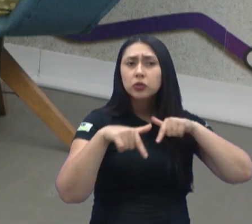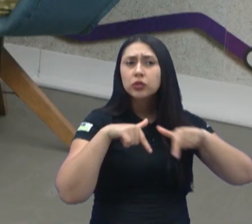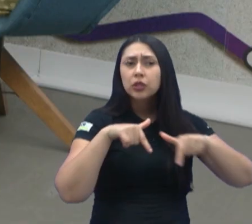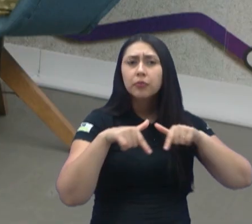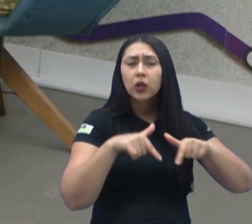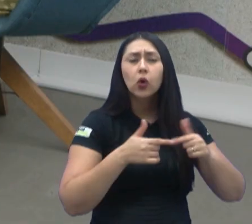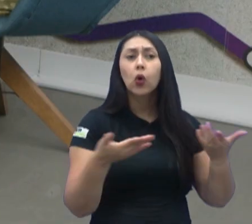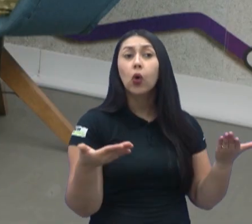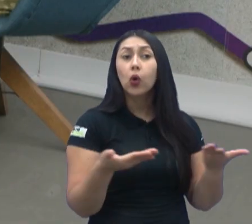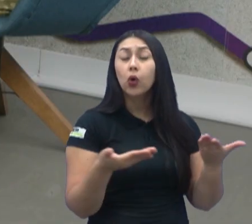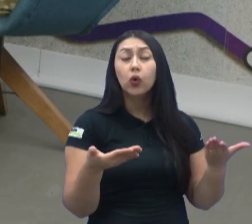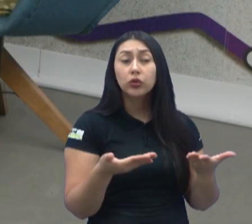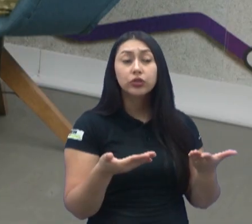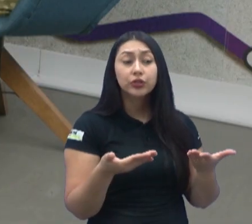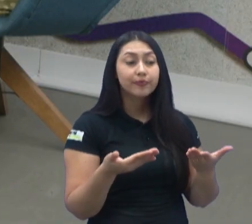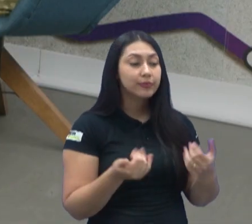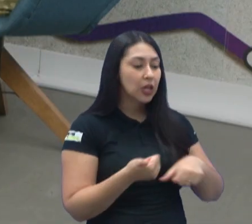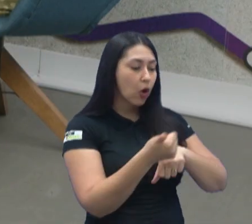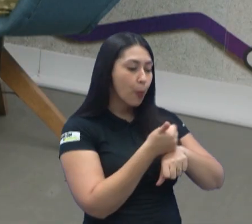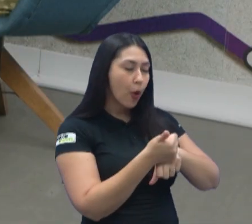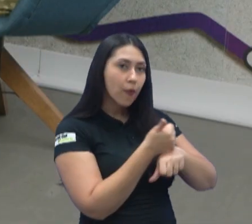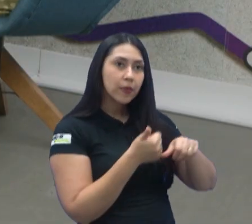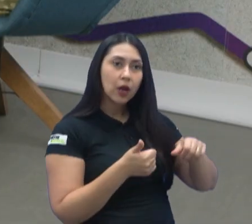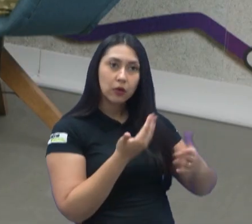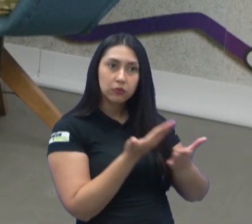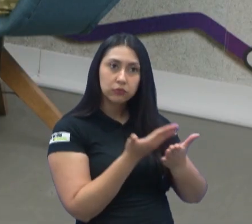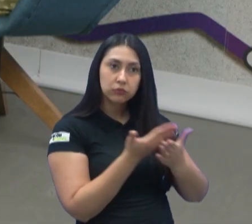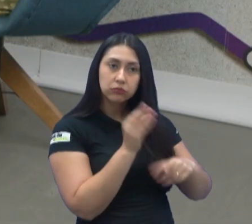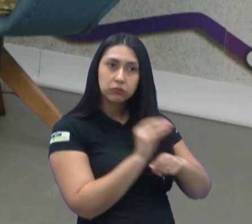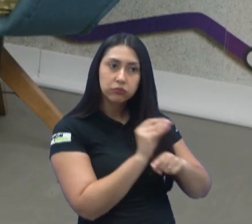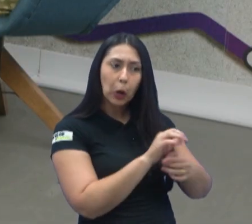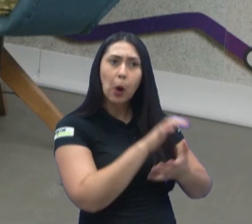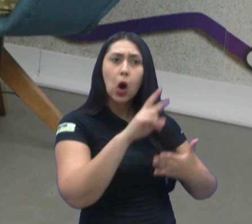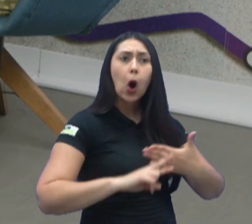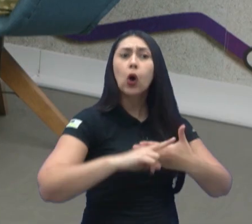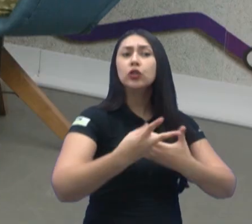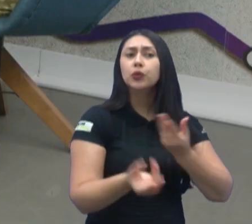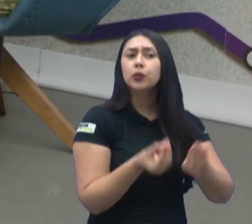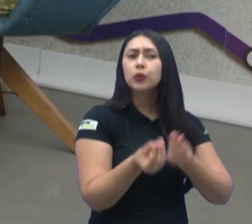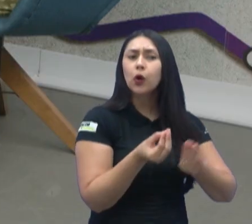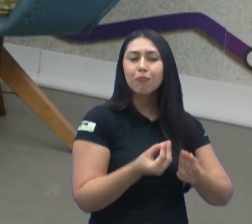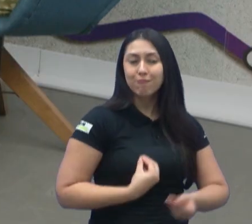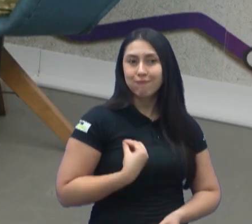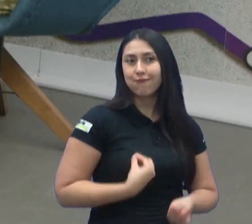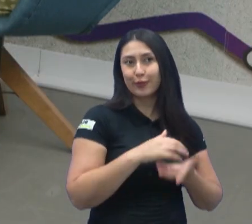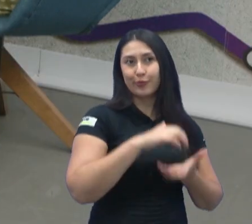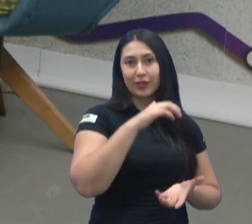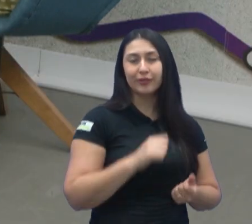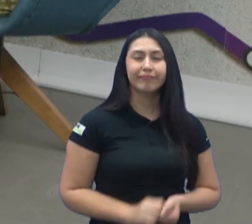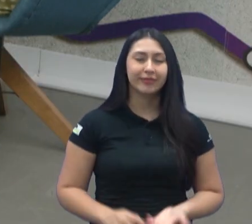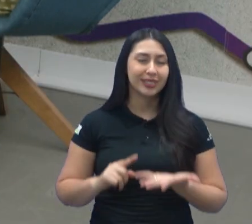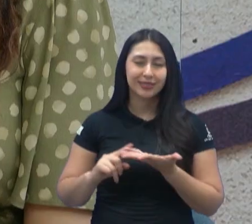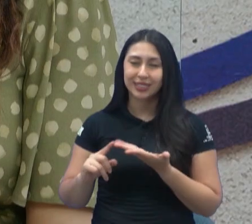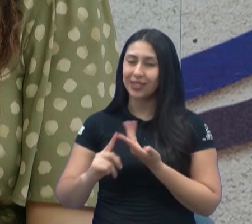mais visível, né, do trabalho do gerontólogo na vida da pessoa idosa? São vários, né,